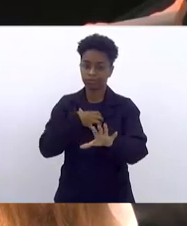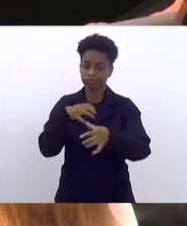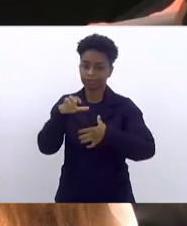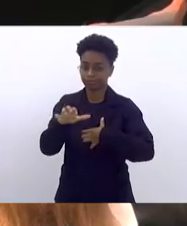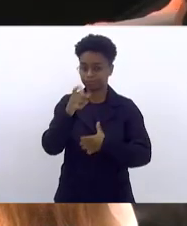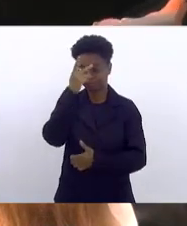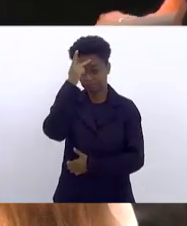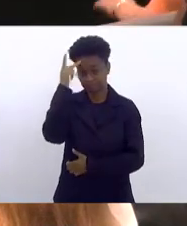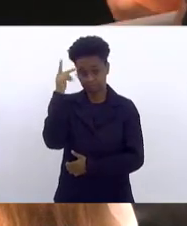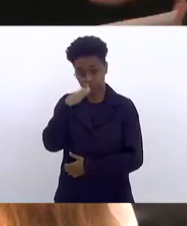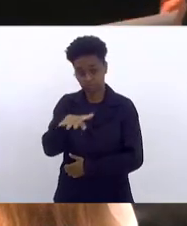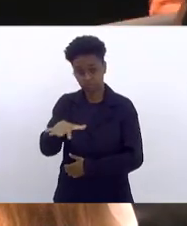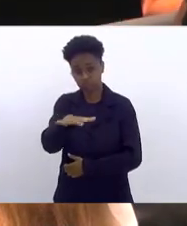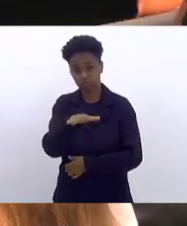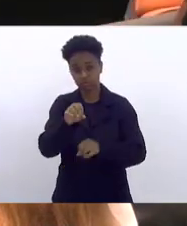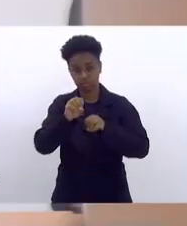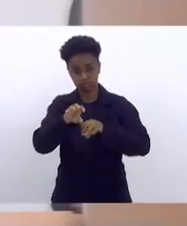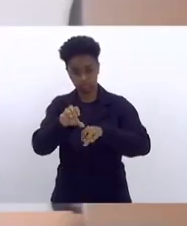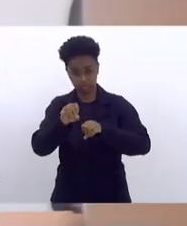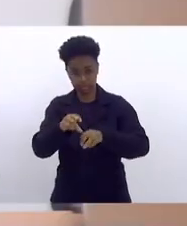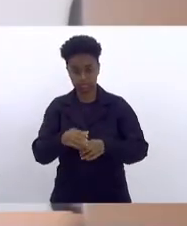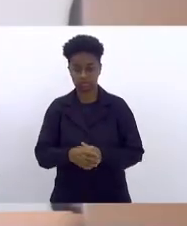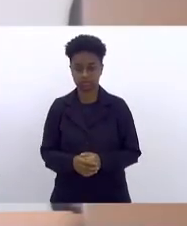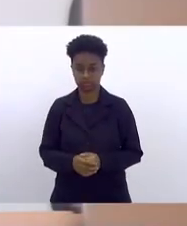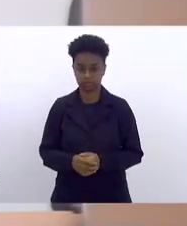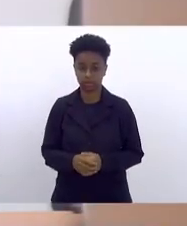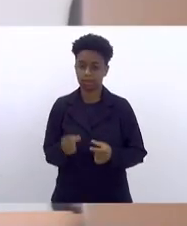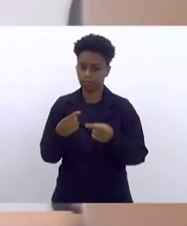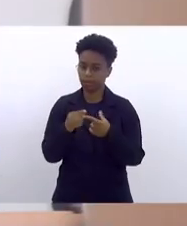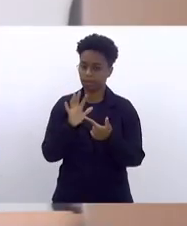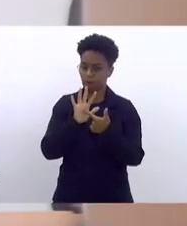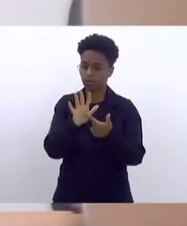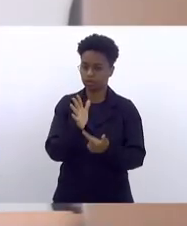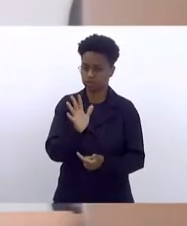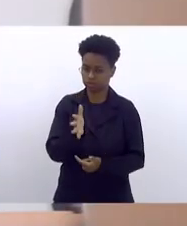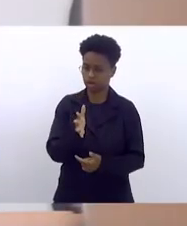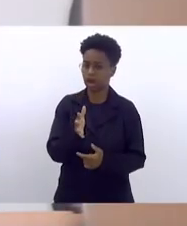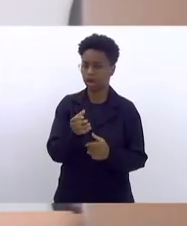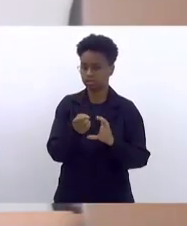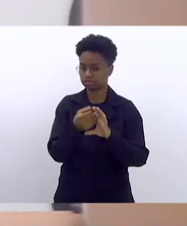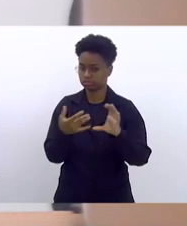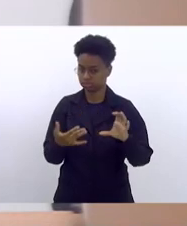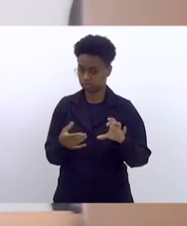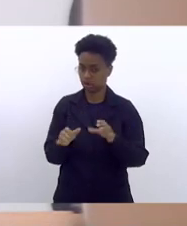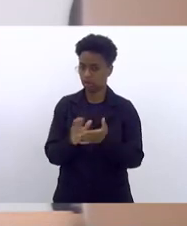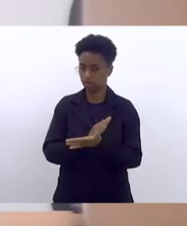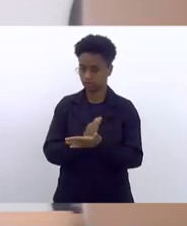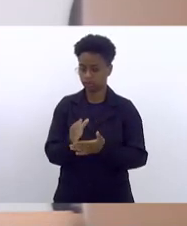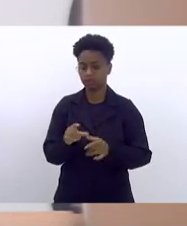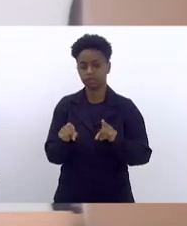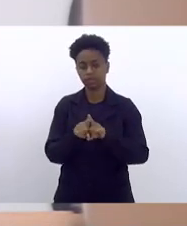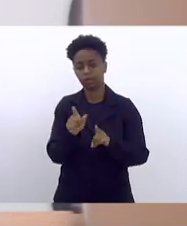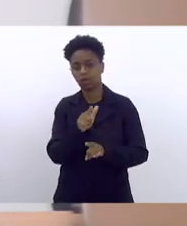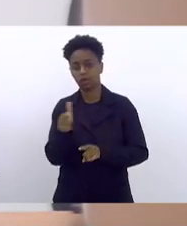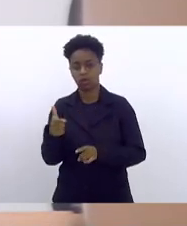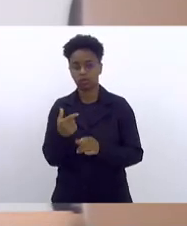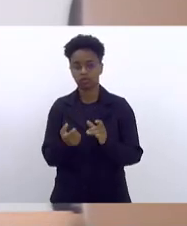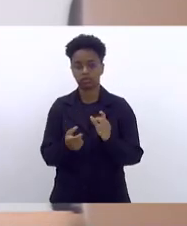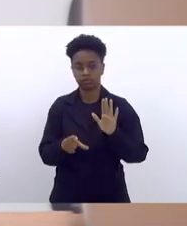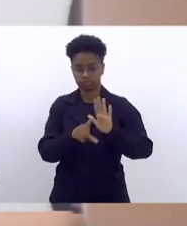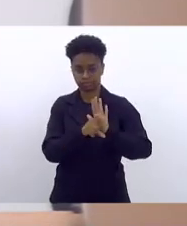âmbito da educação que elas já dão sinais tem um tem um outro que é de 2017